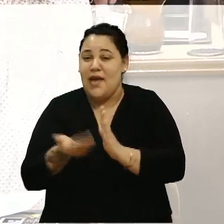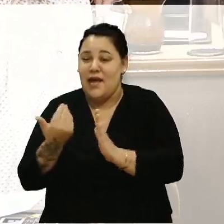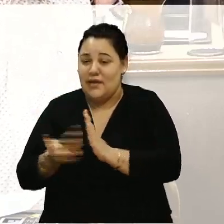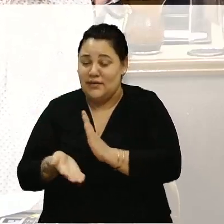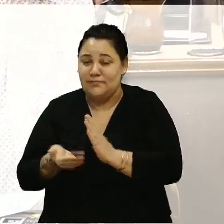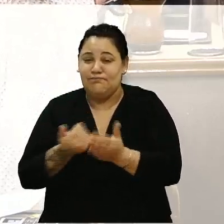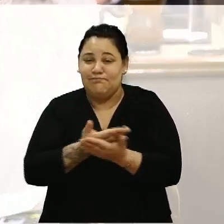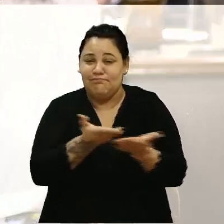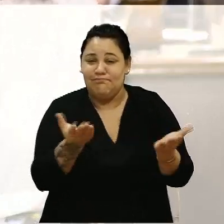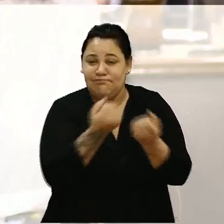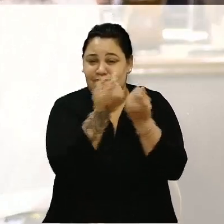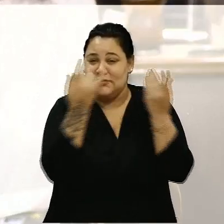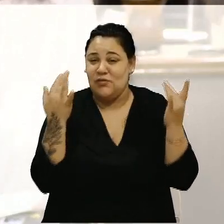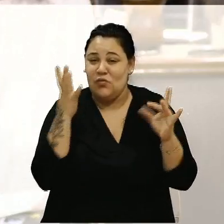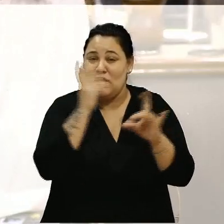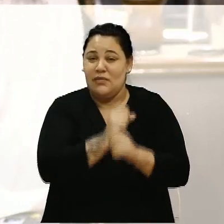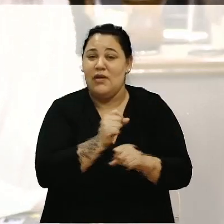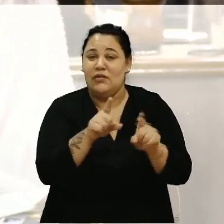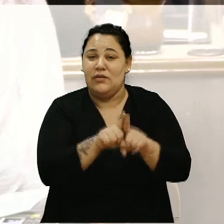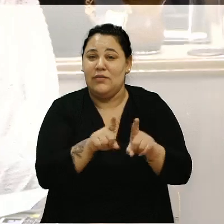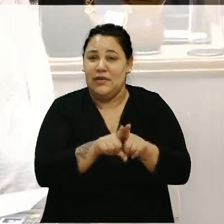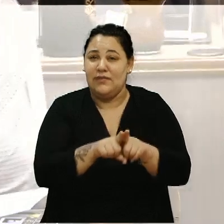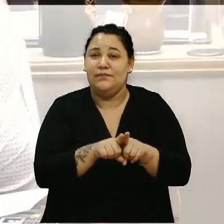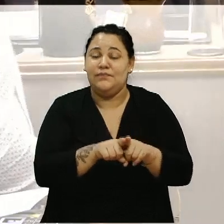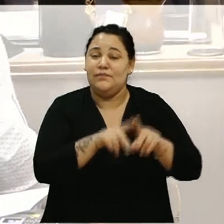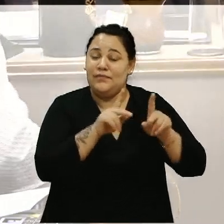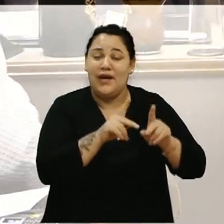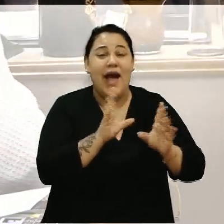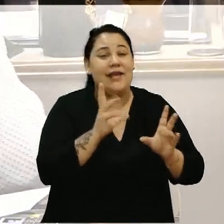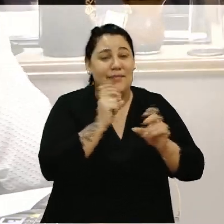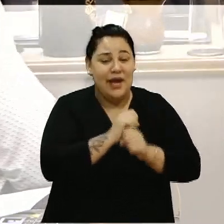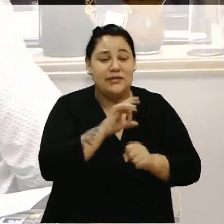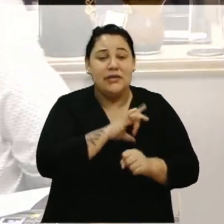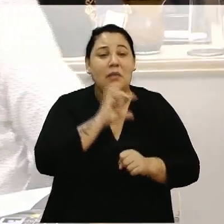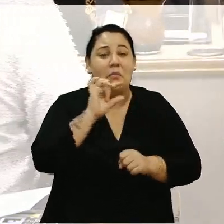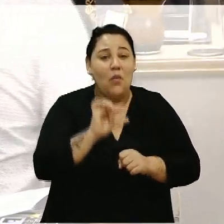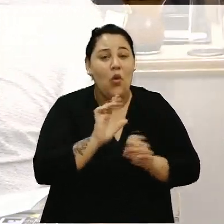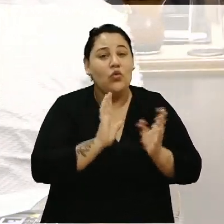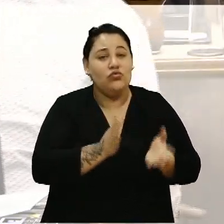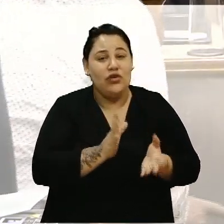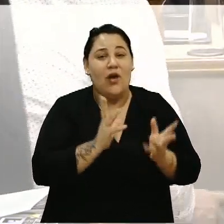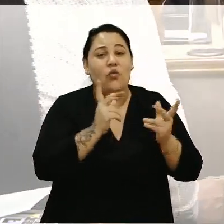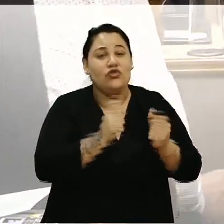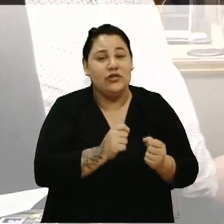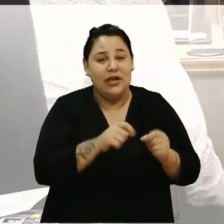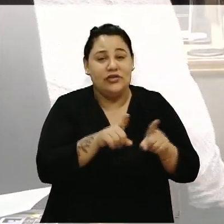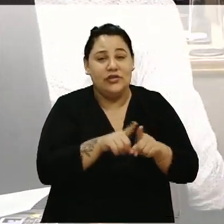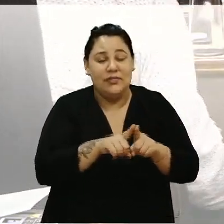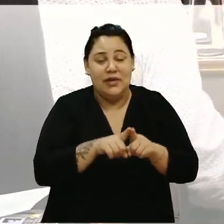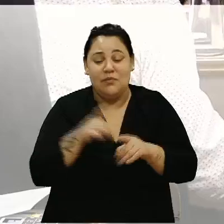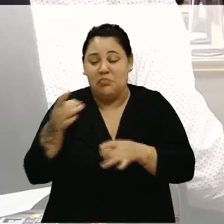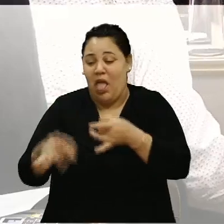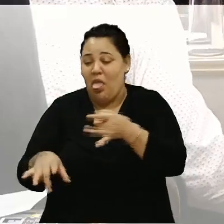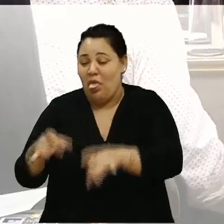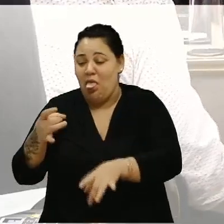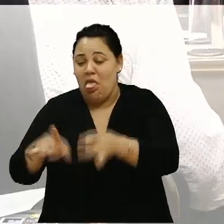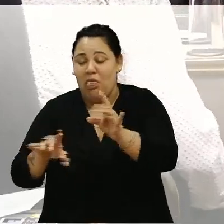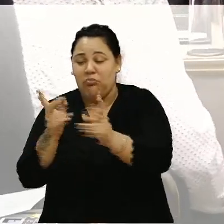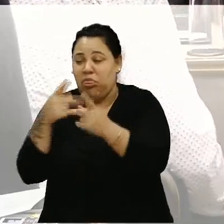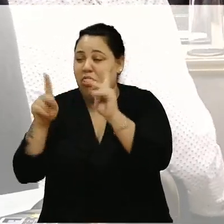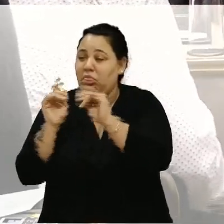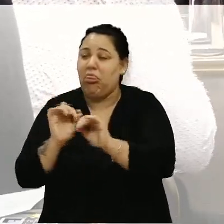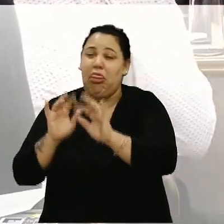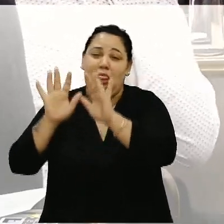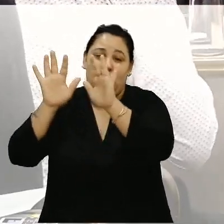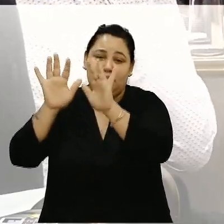habitat para os animais, extinção de espécies e geração de resíduos poluidores e contaminantes. A